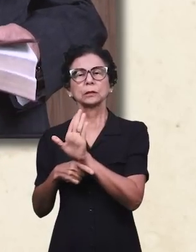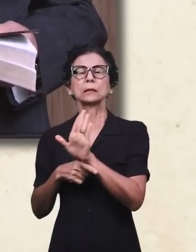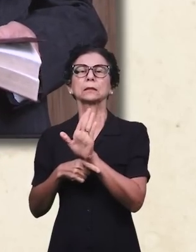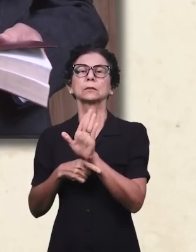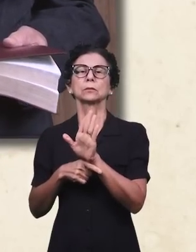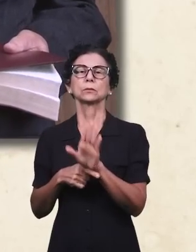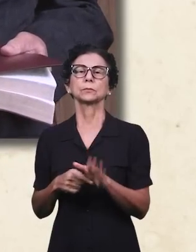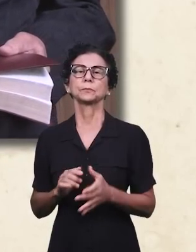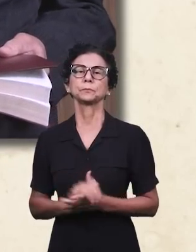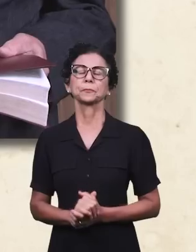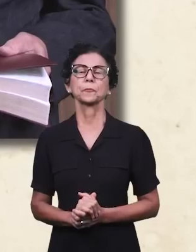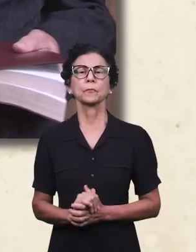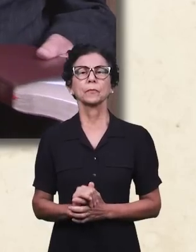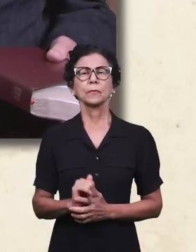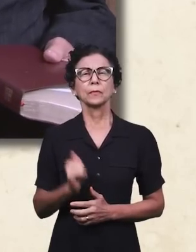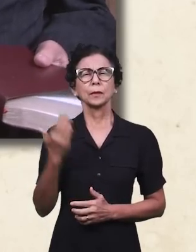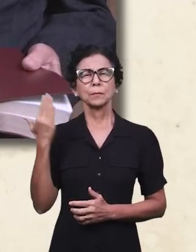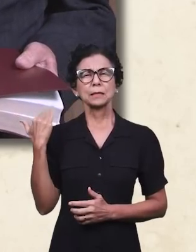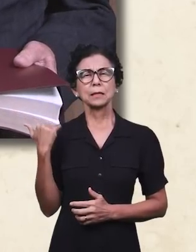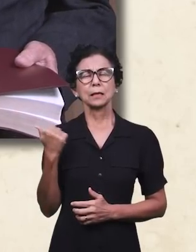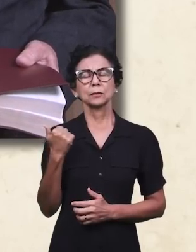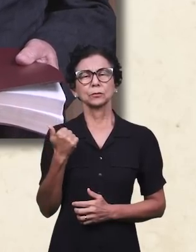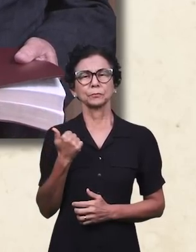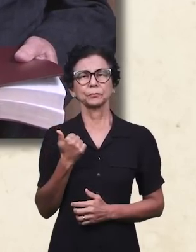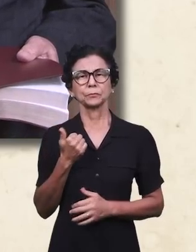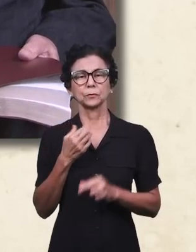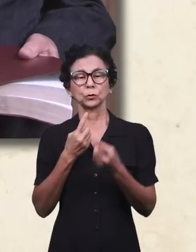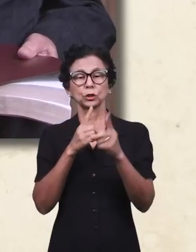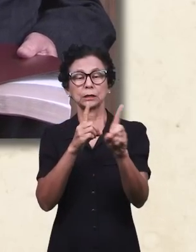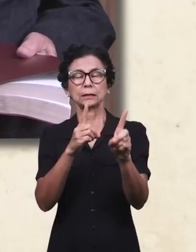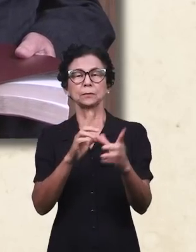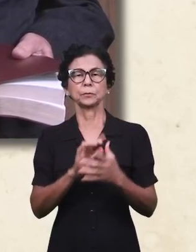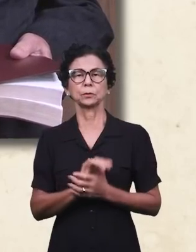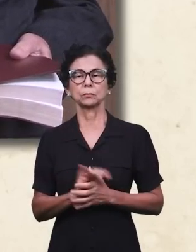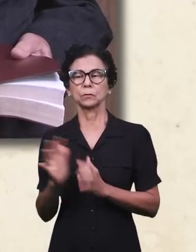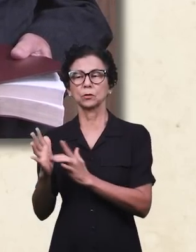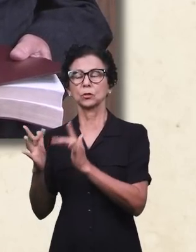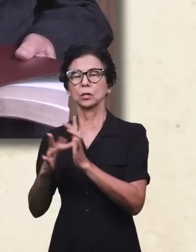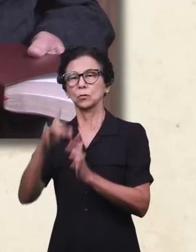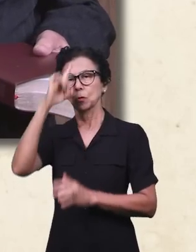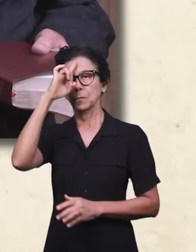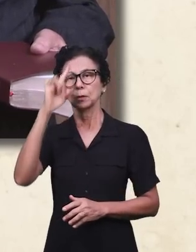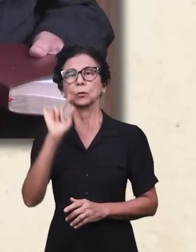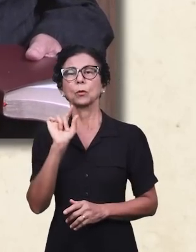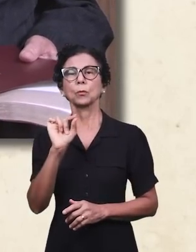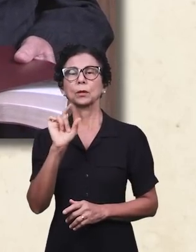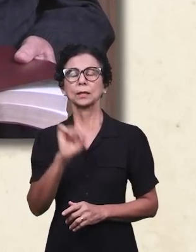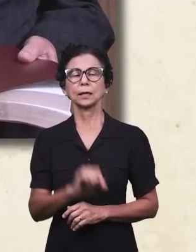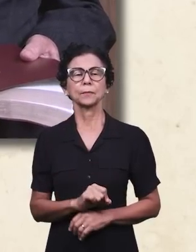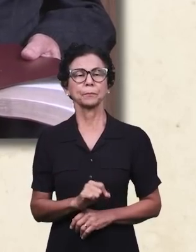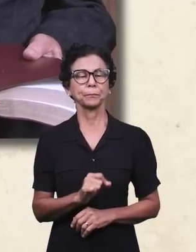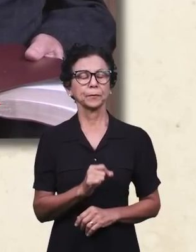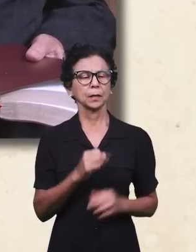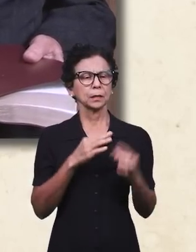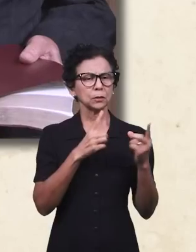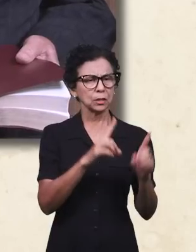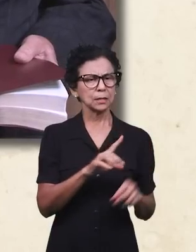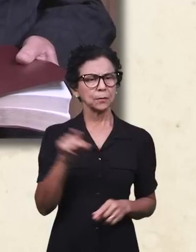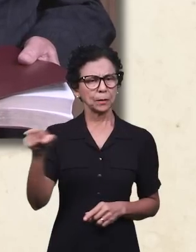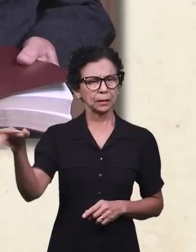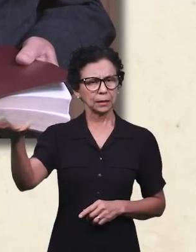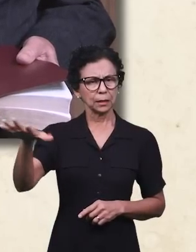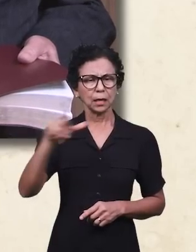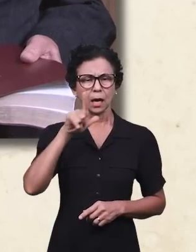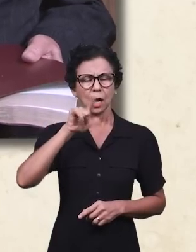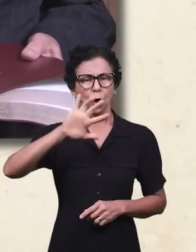a experiência dos discípulos do Senhor Jesus, que ele deu ordem a eles para que atravessassem o mar e fossem para outra banda